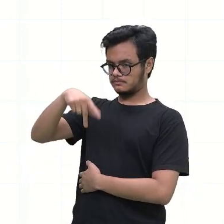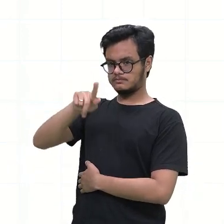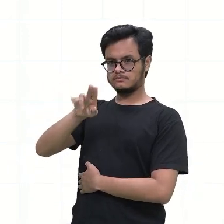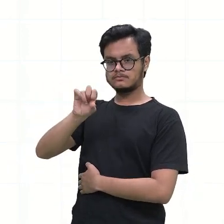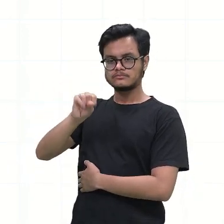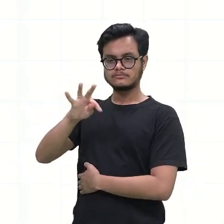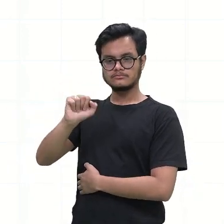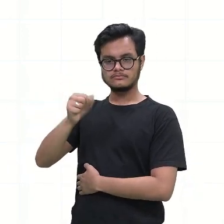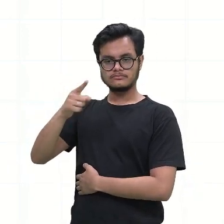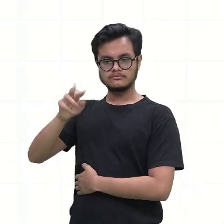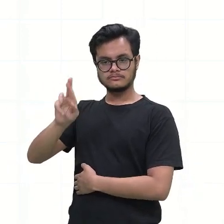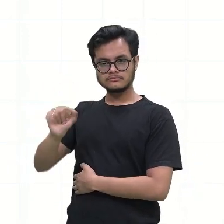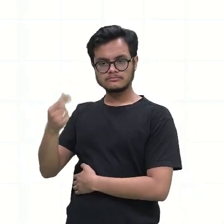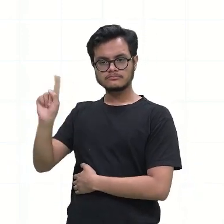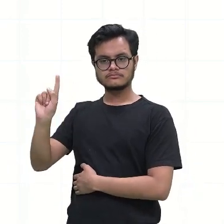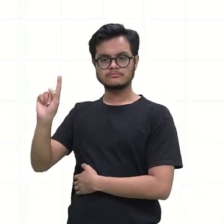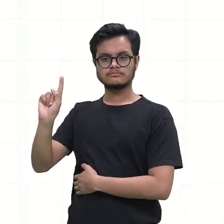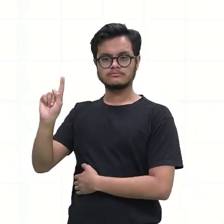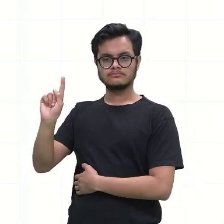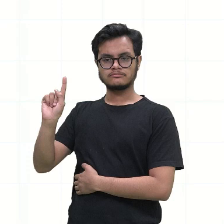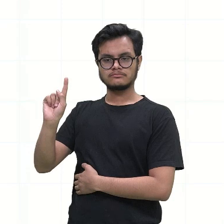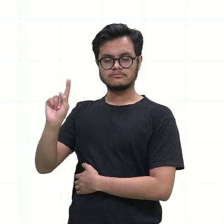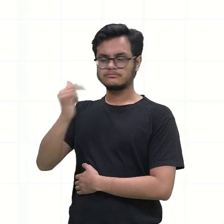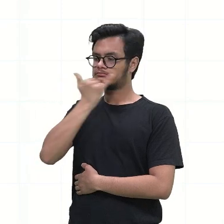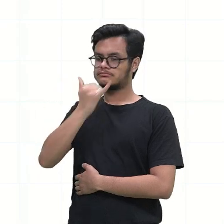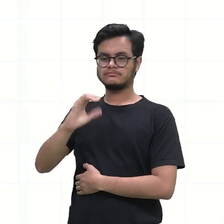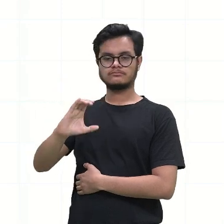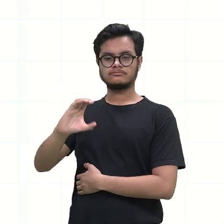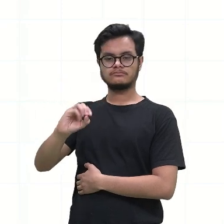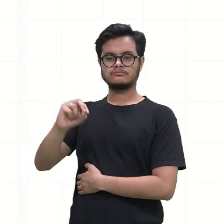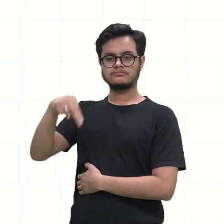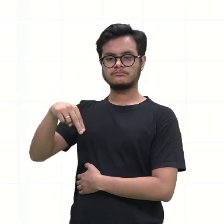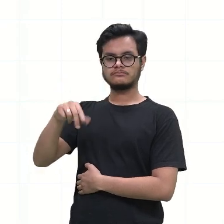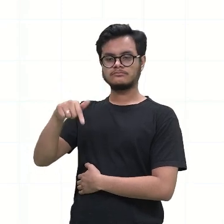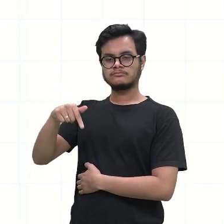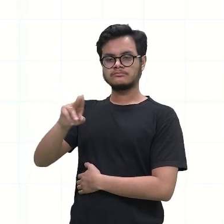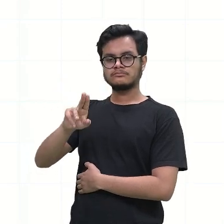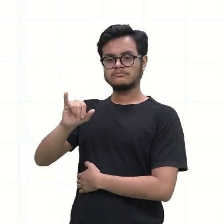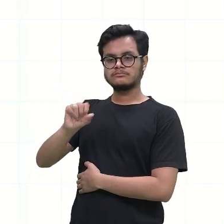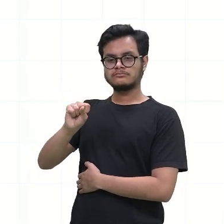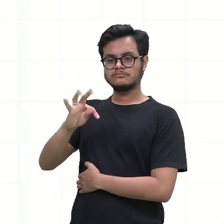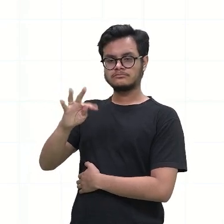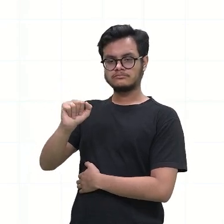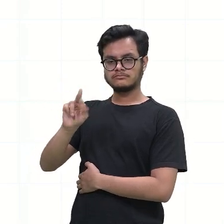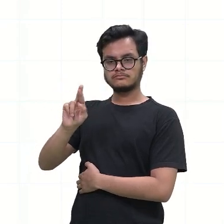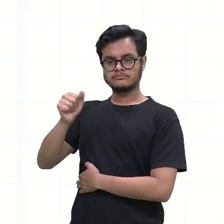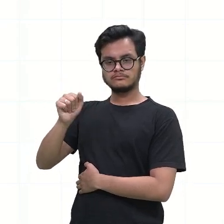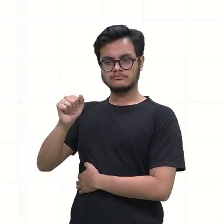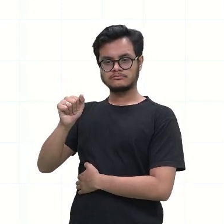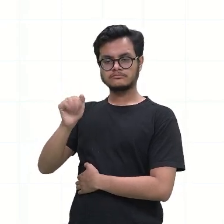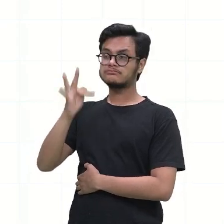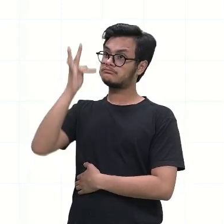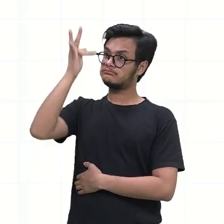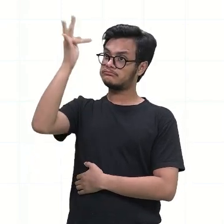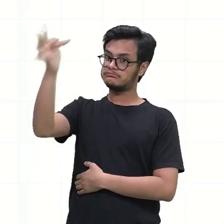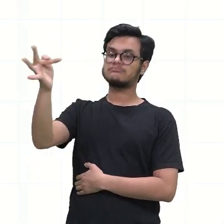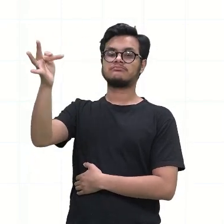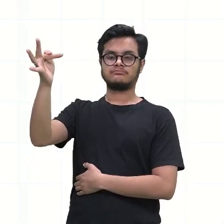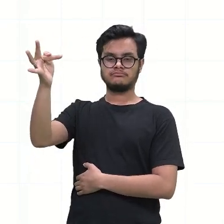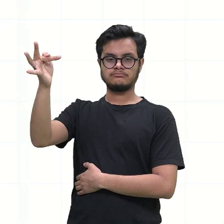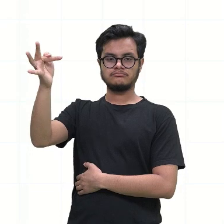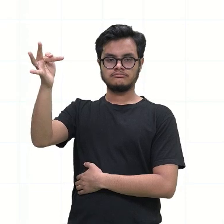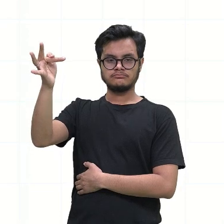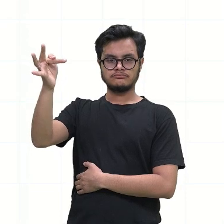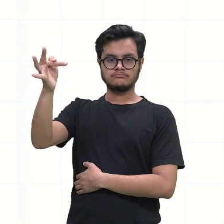está localizando essa ação no futuro? Lá no futuro, ó. O